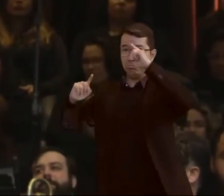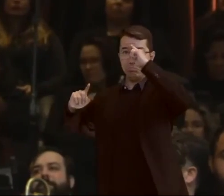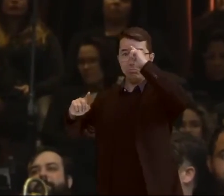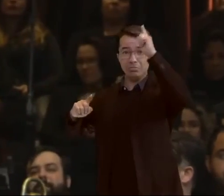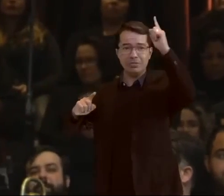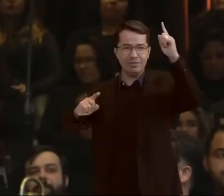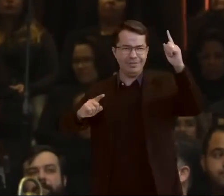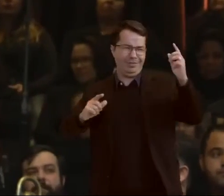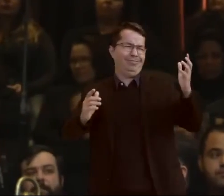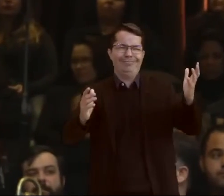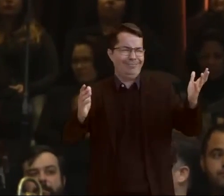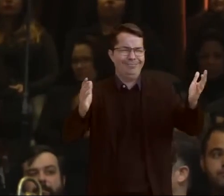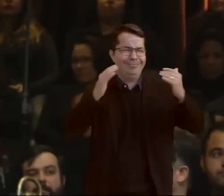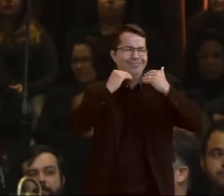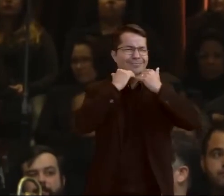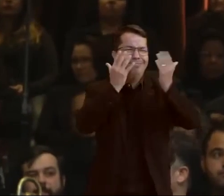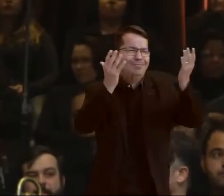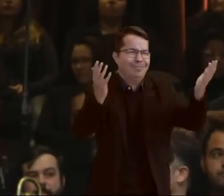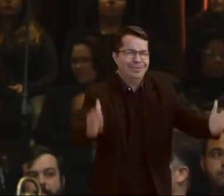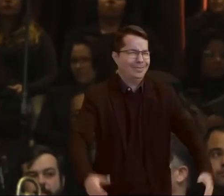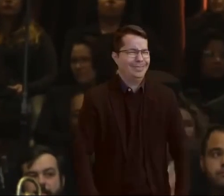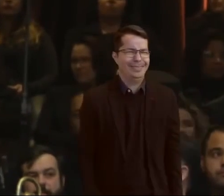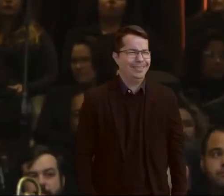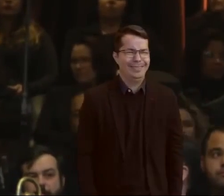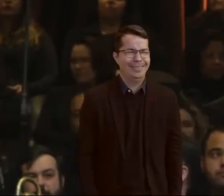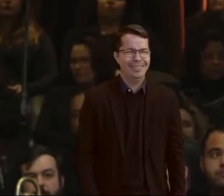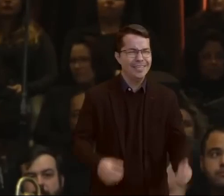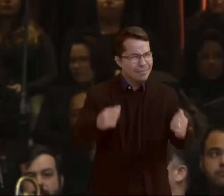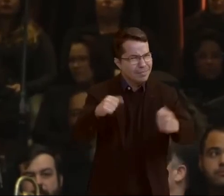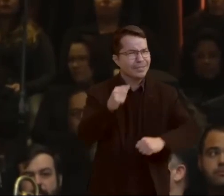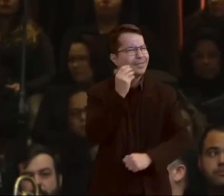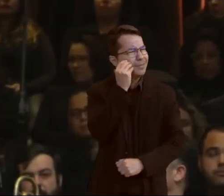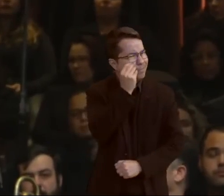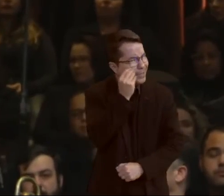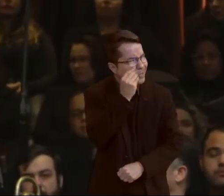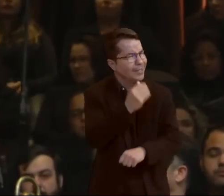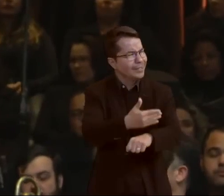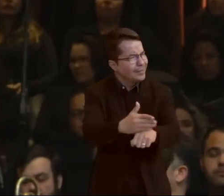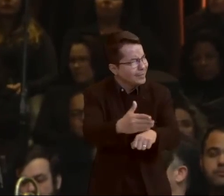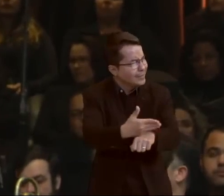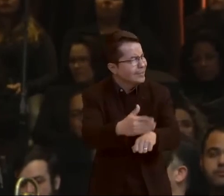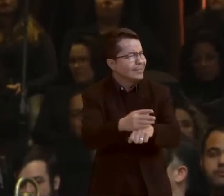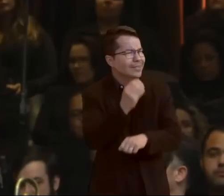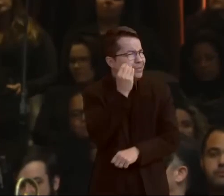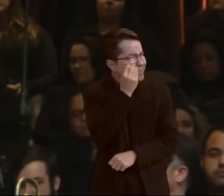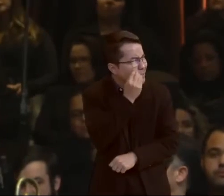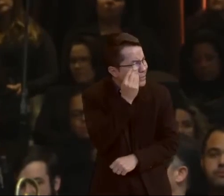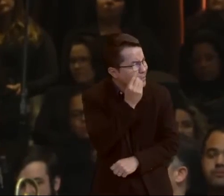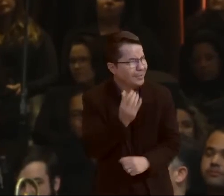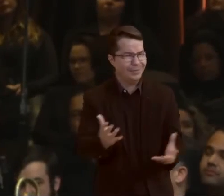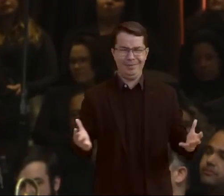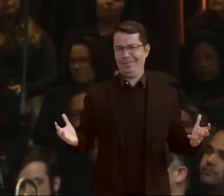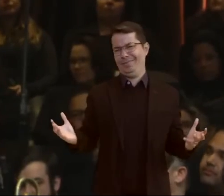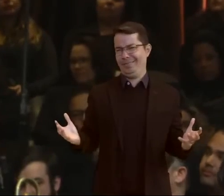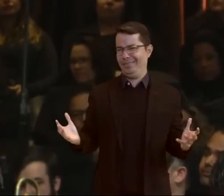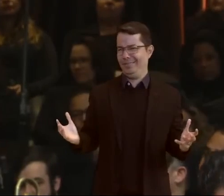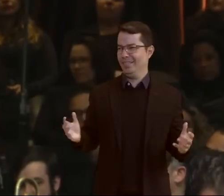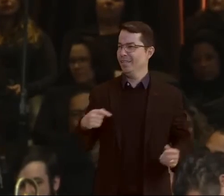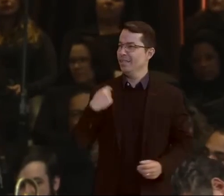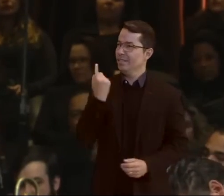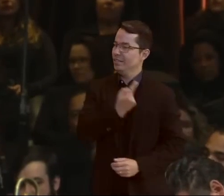a dia os conceitos e valores pela fé de que o Senhor está nesse